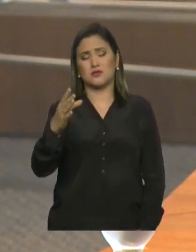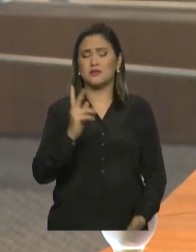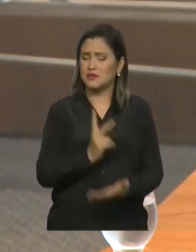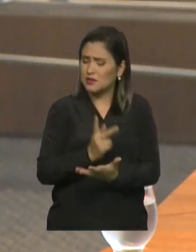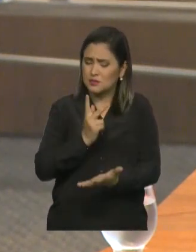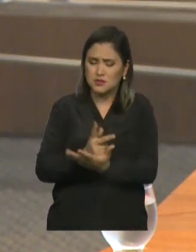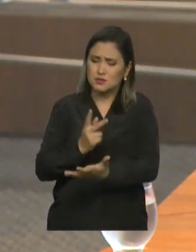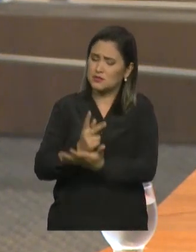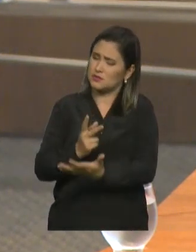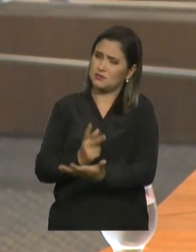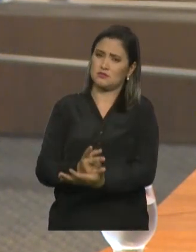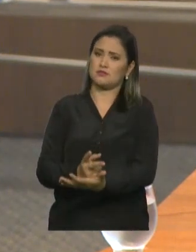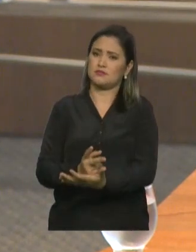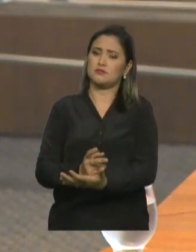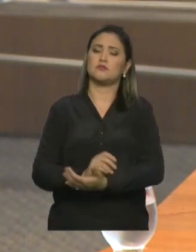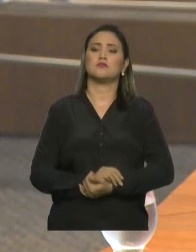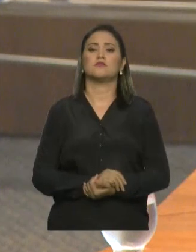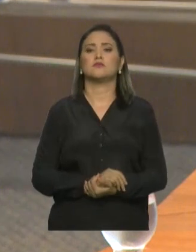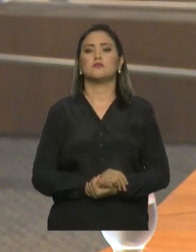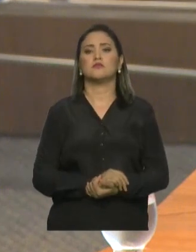E,